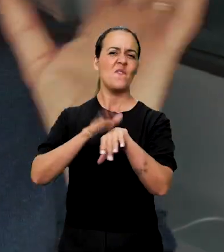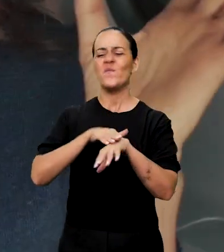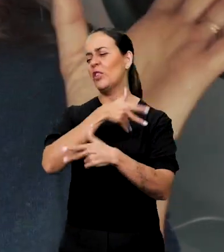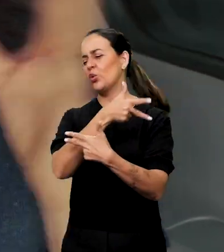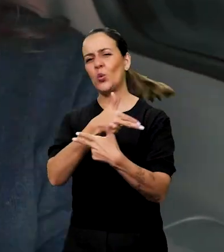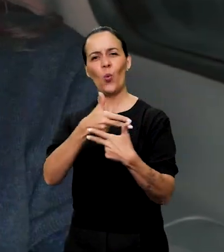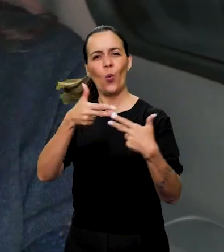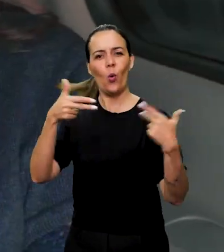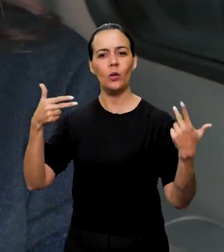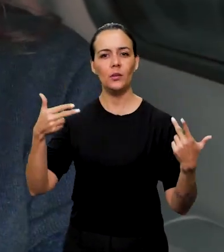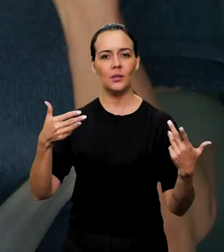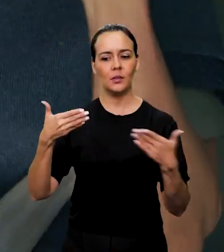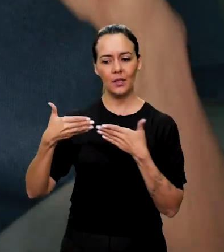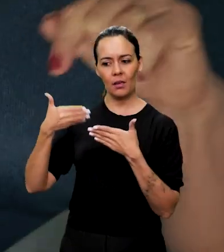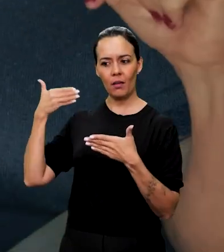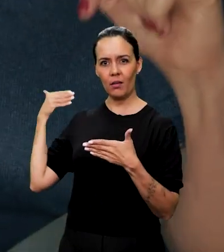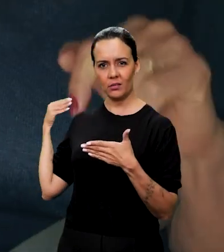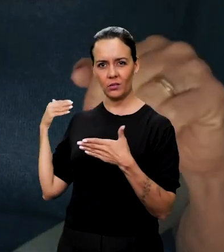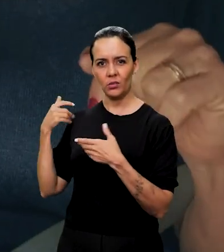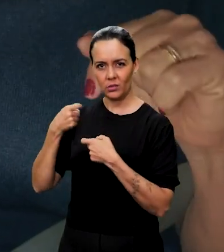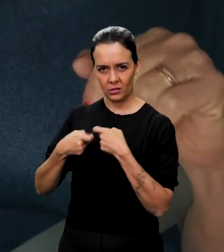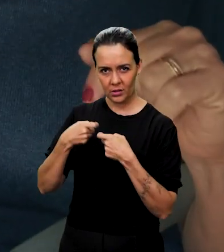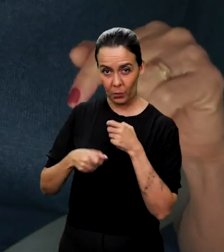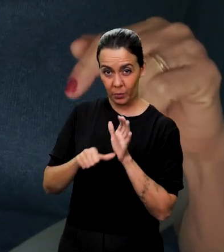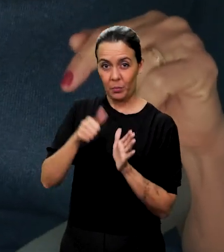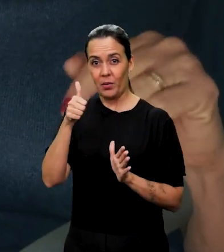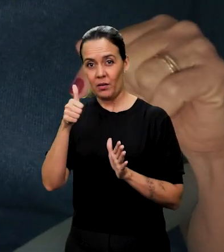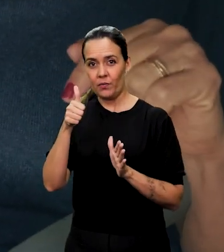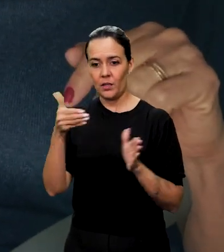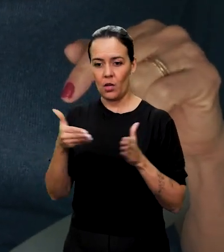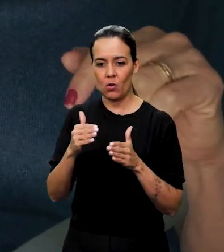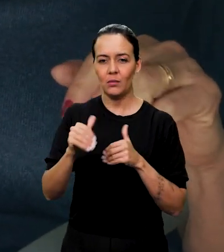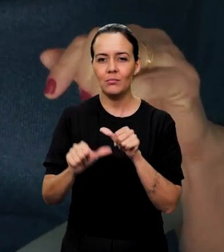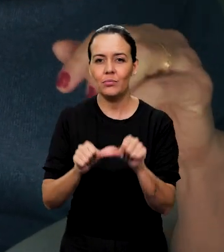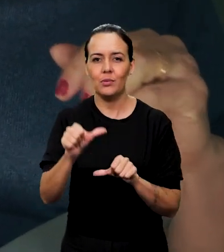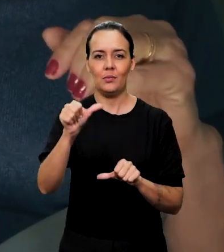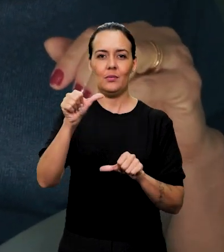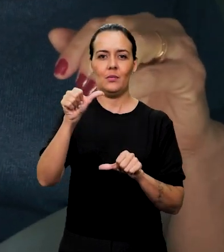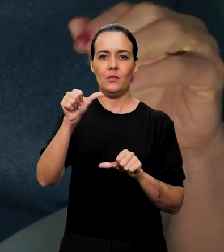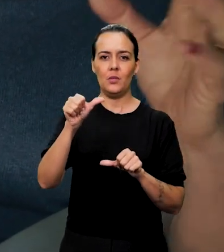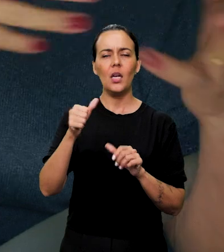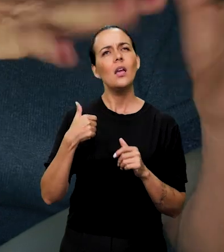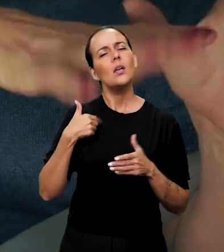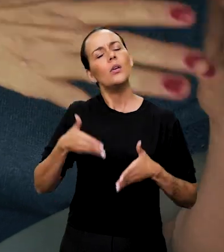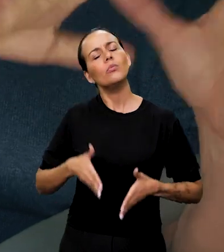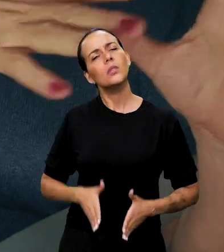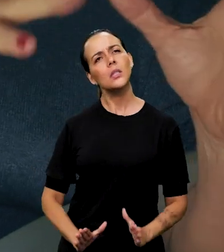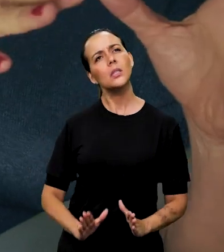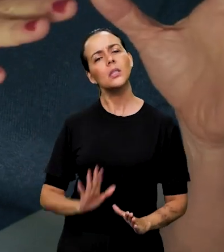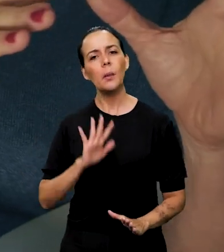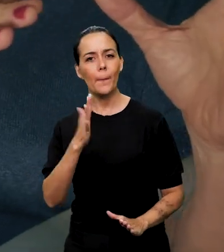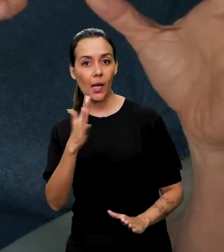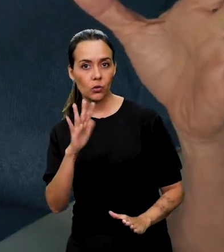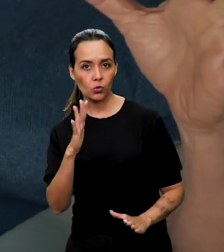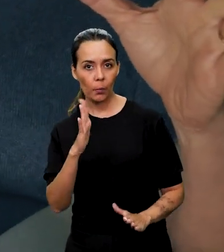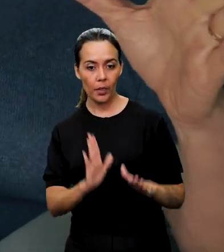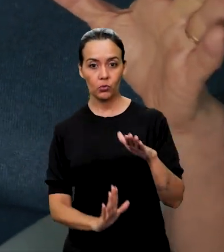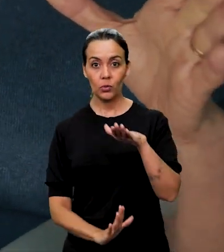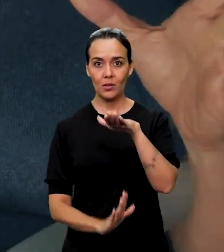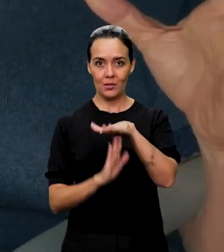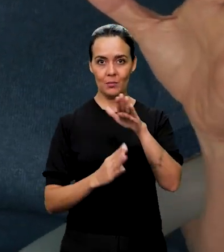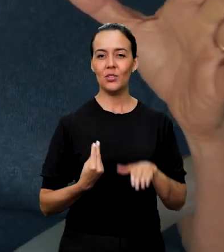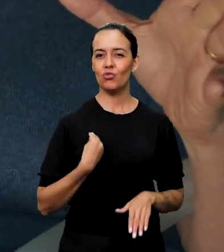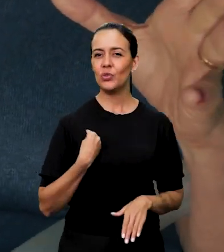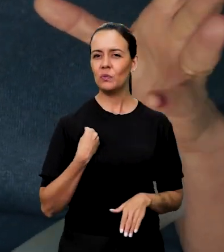a minha vida sexual, né? Quando eu nasci, a expectativa de vida das mulheres era mais ou menos, nos anos 60,